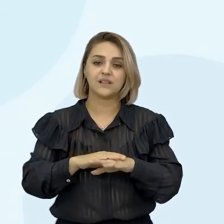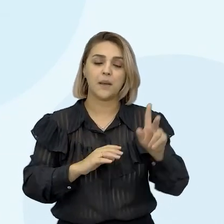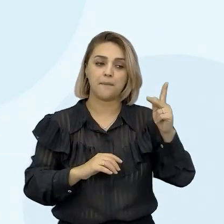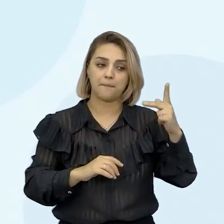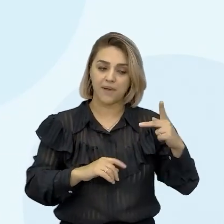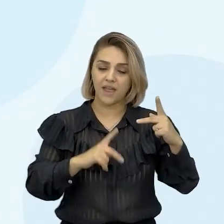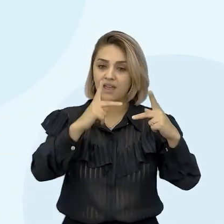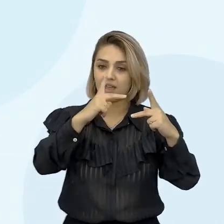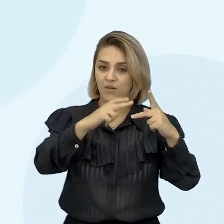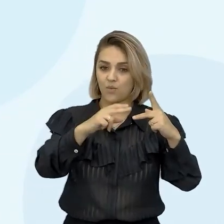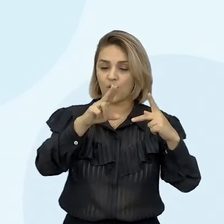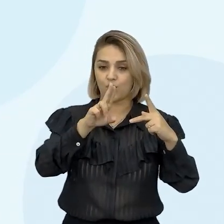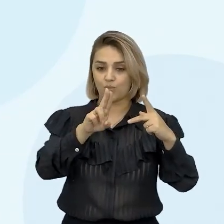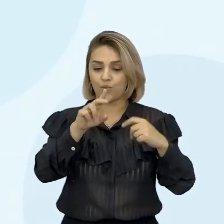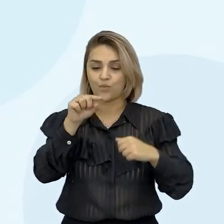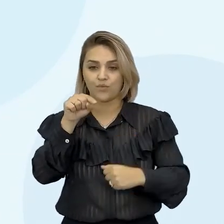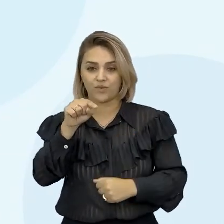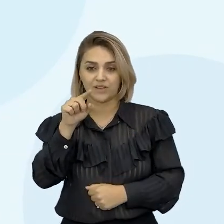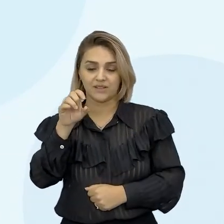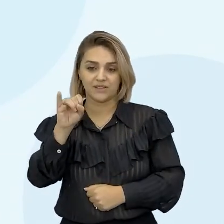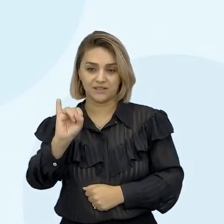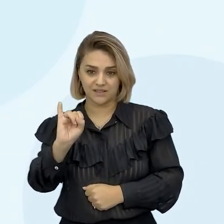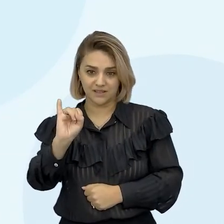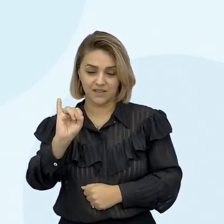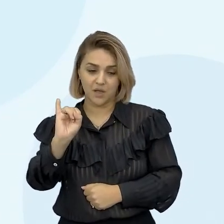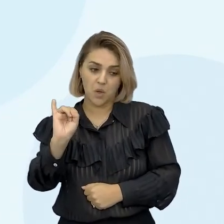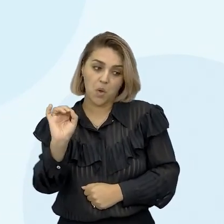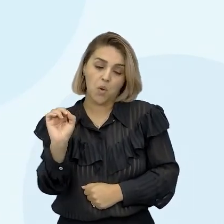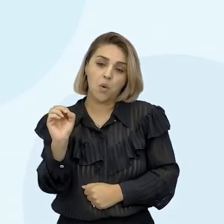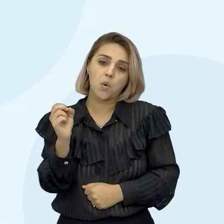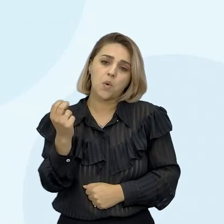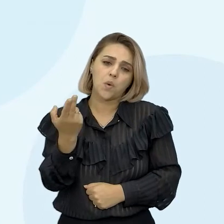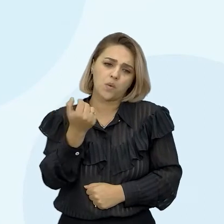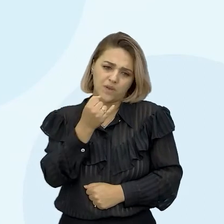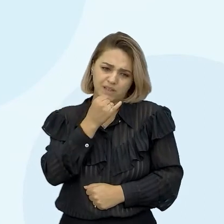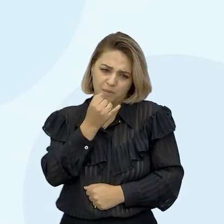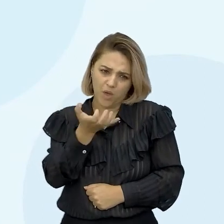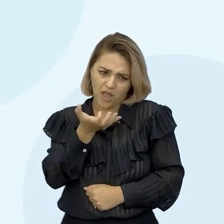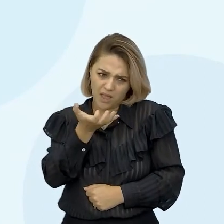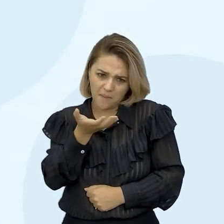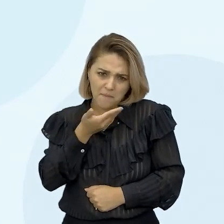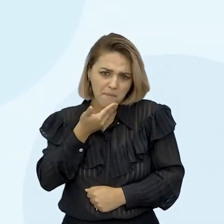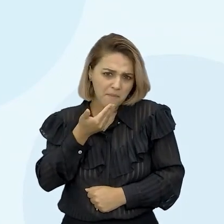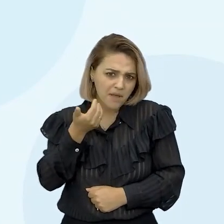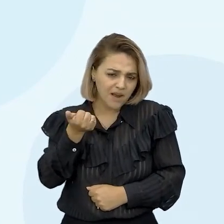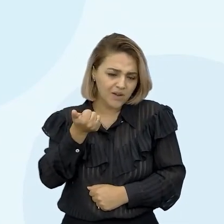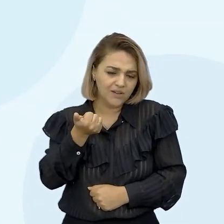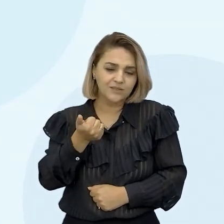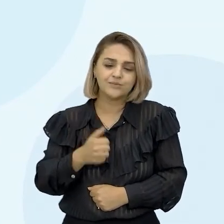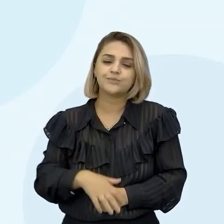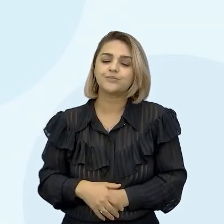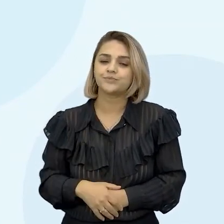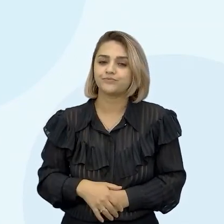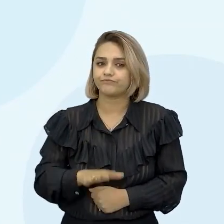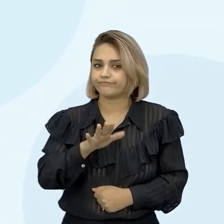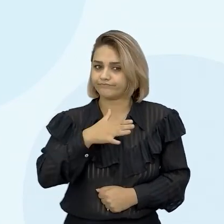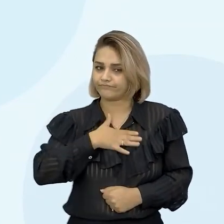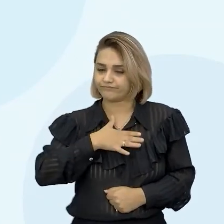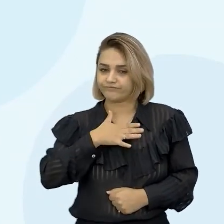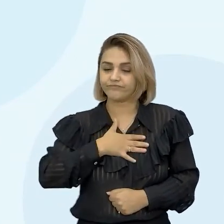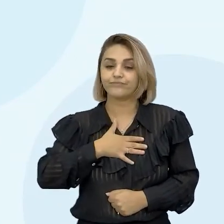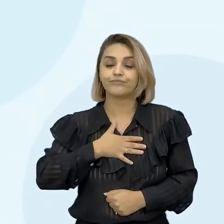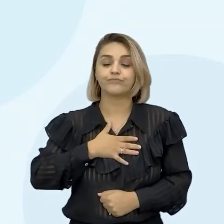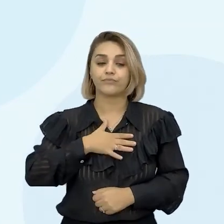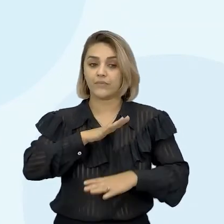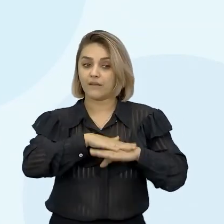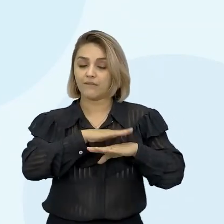vezes ir o melhor que deixar mais engraçado Tá bom vamos lá é